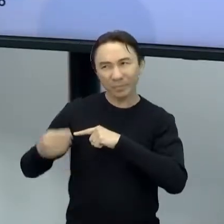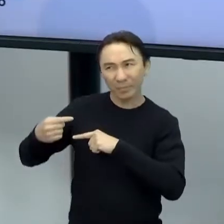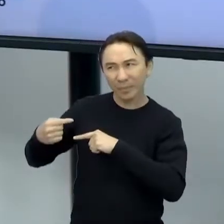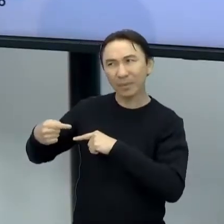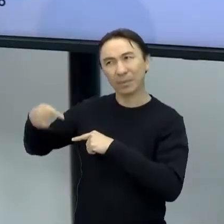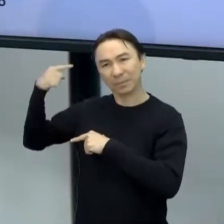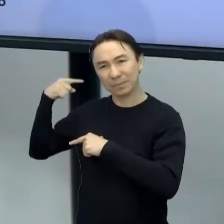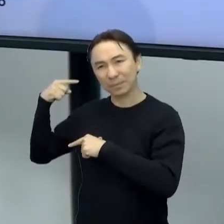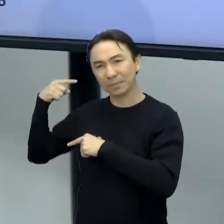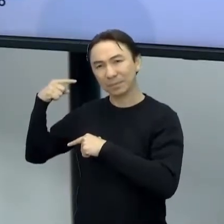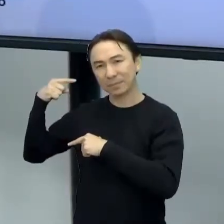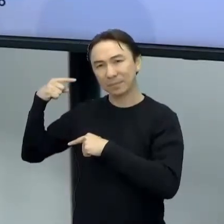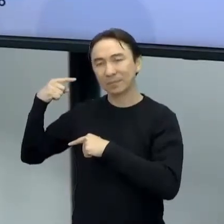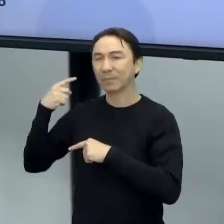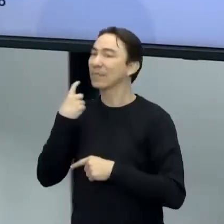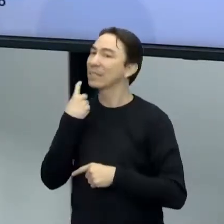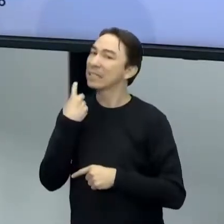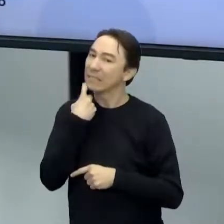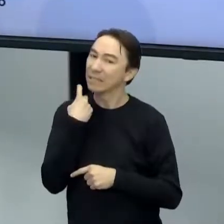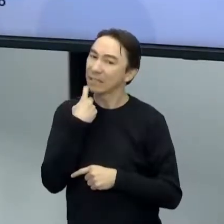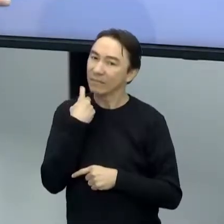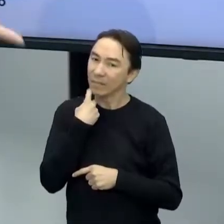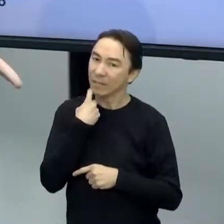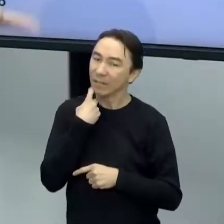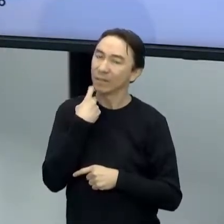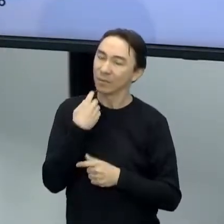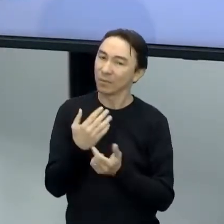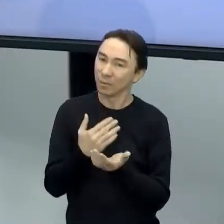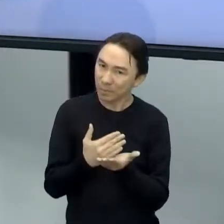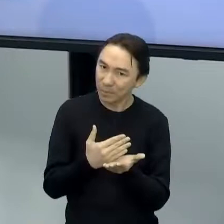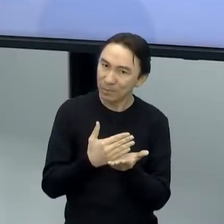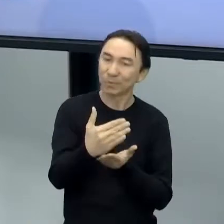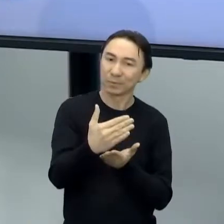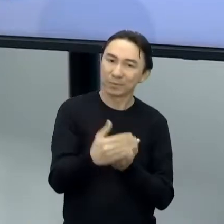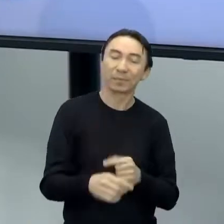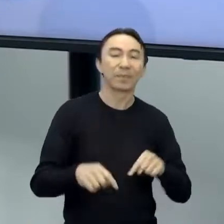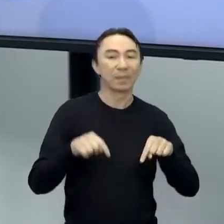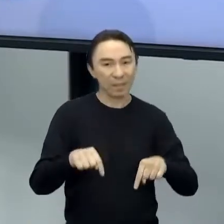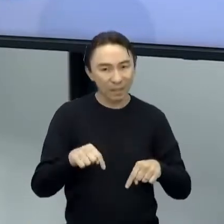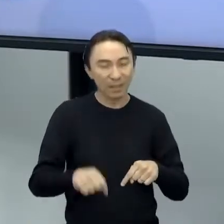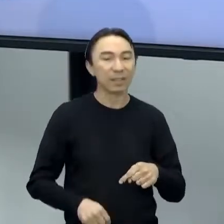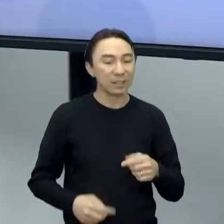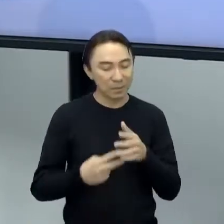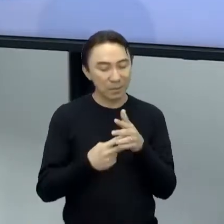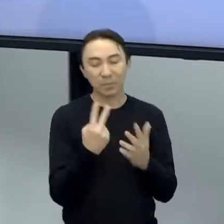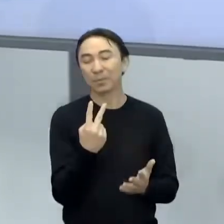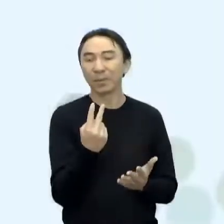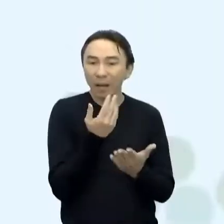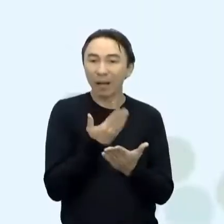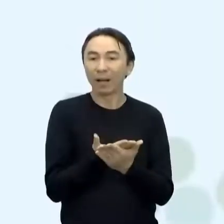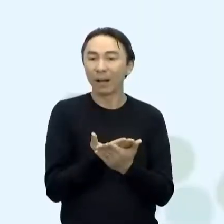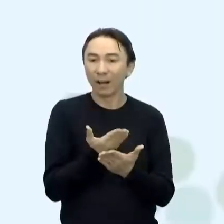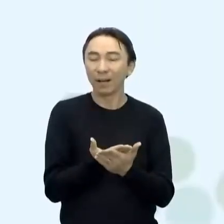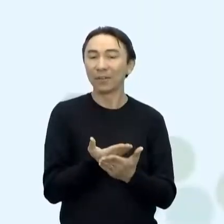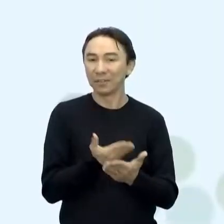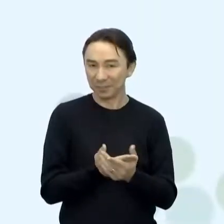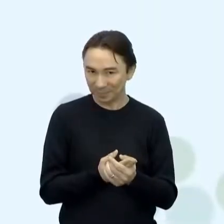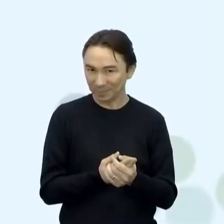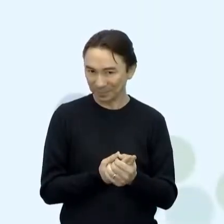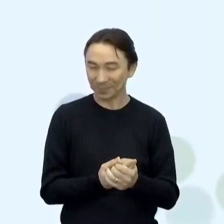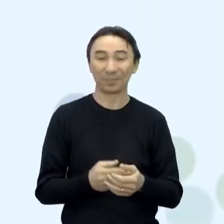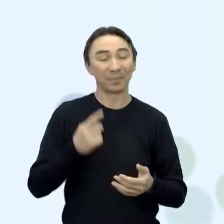semana passada, não, na sexta. Na sexta-feira, essa é a segunda aula, então, na tela para vocês, o